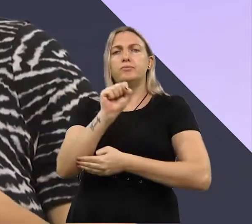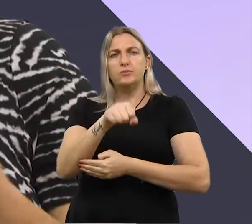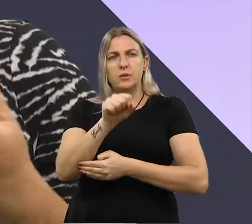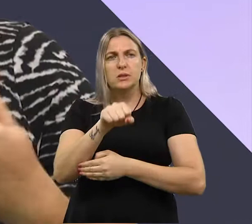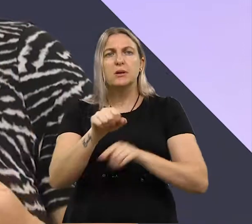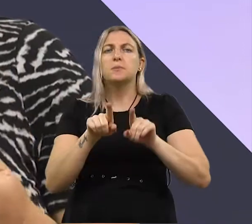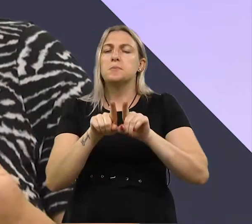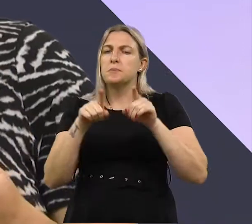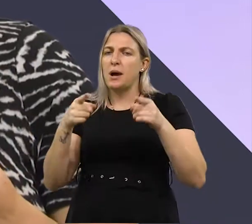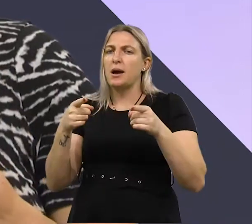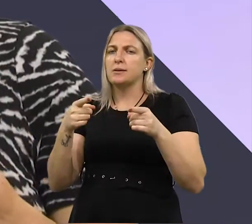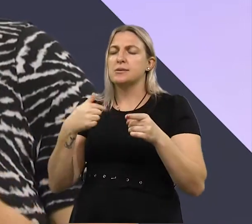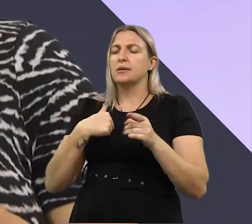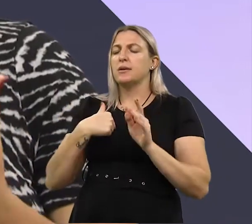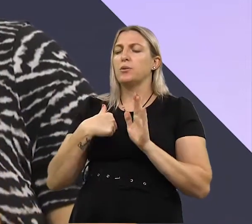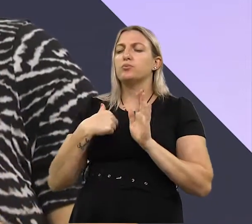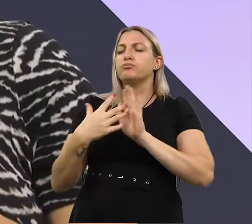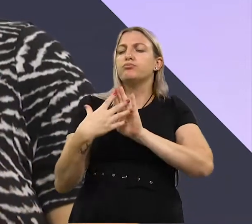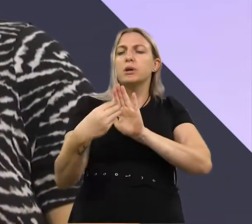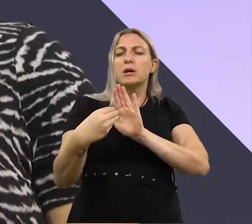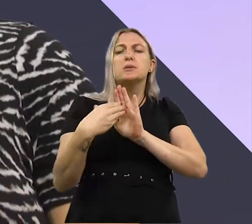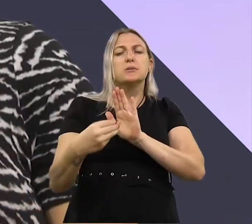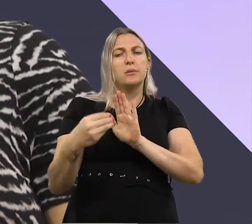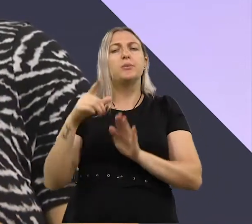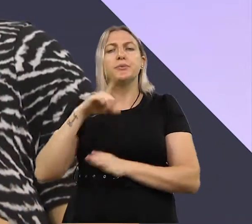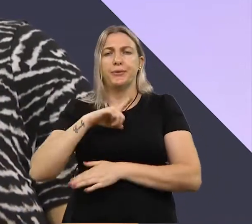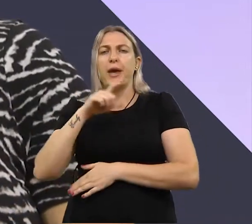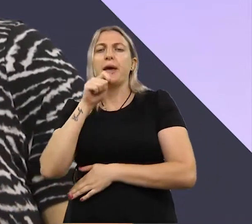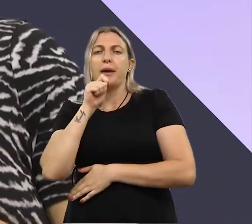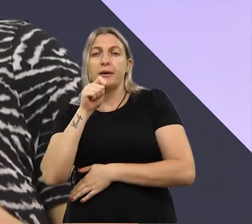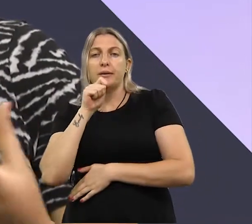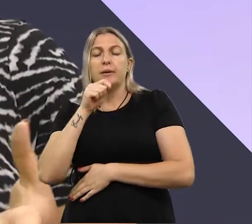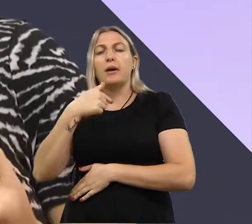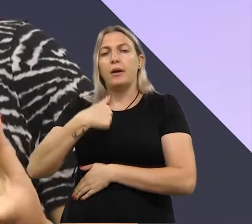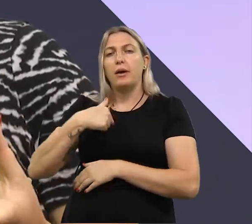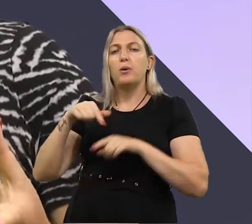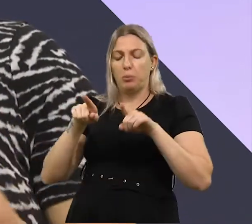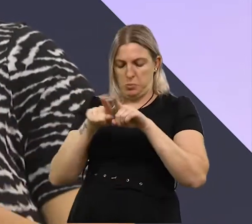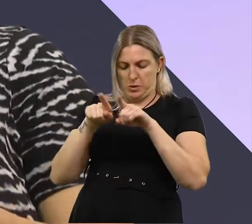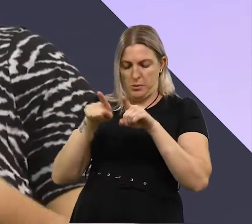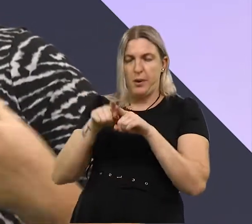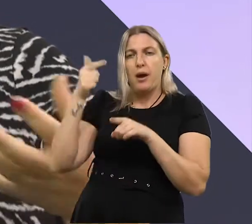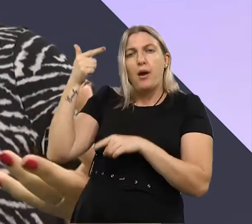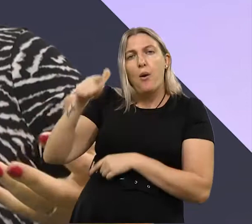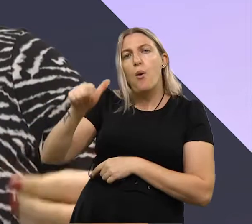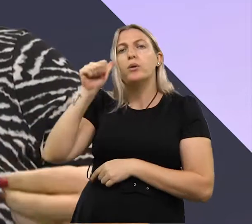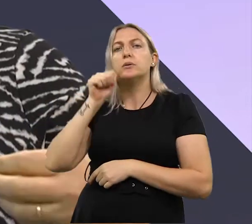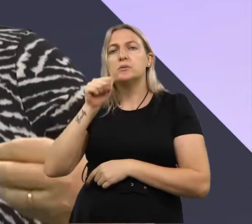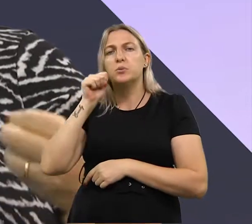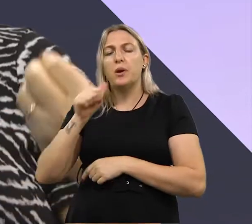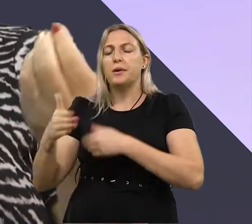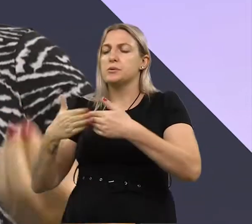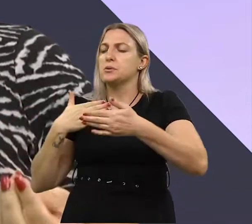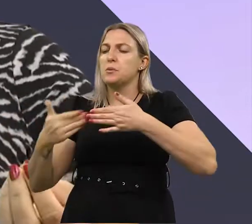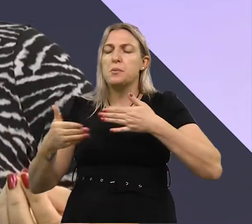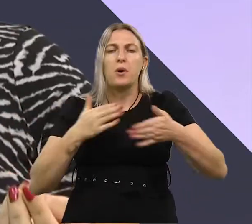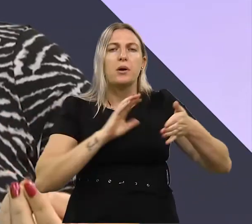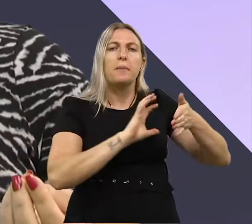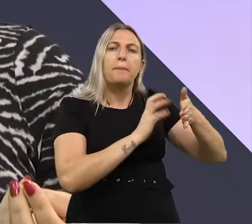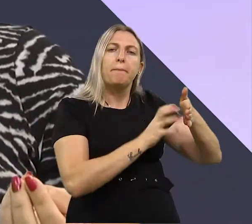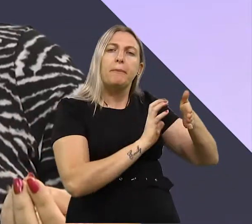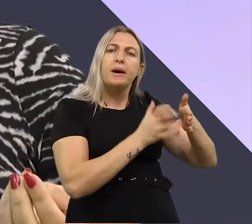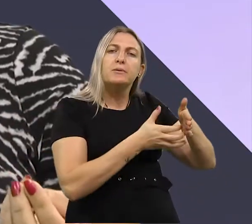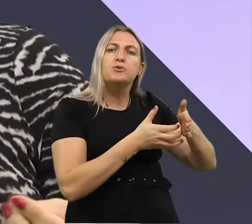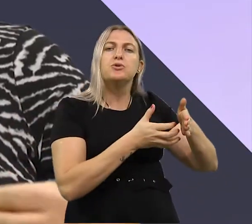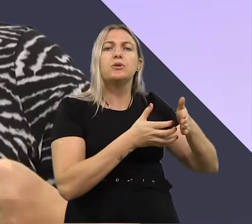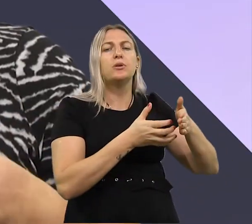mas acho que eu sou o exemplo de como isso ainda acontece. Eu e tantas outras mulheres, independente do partido político